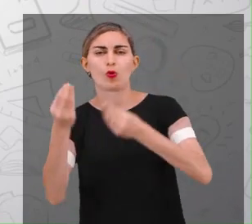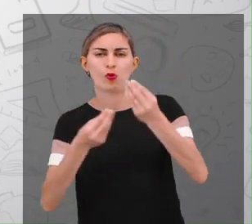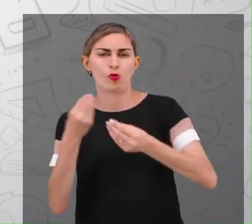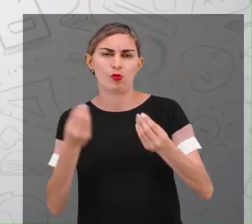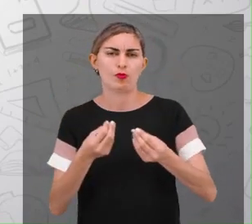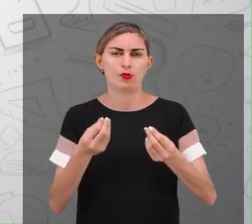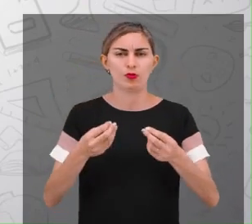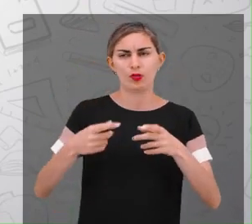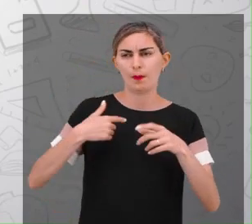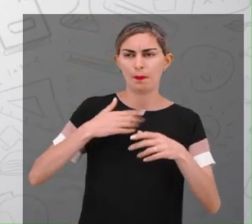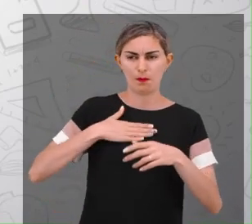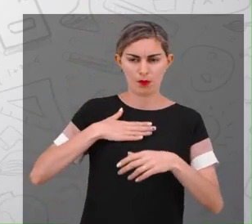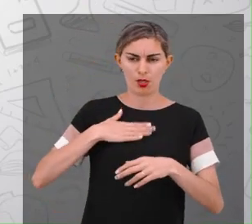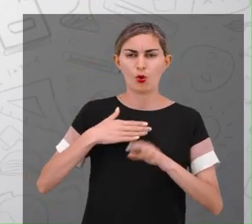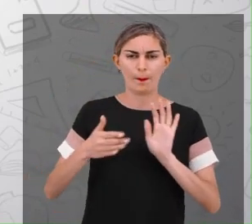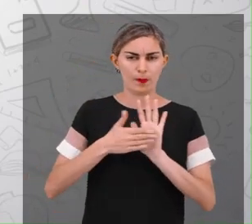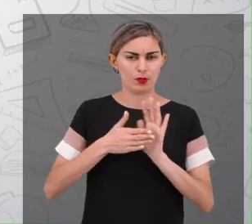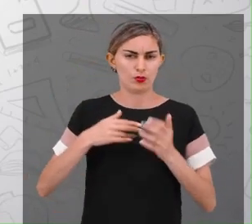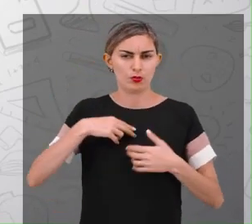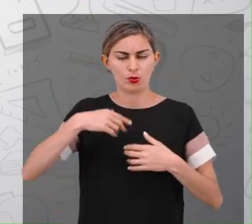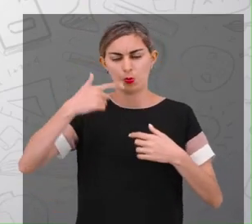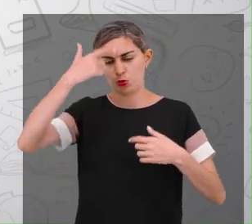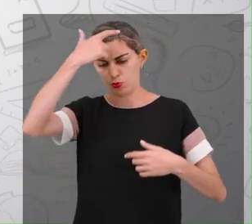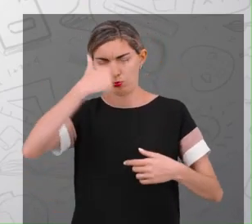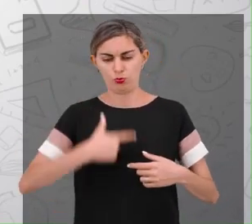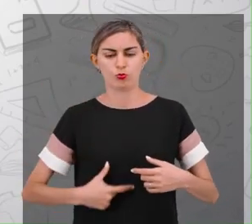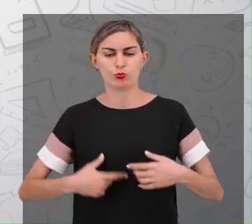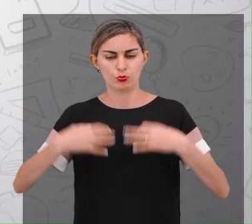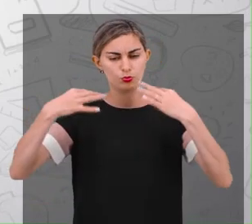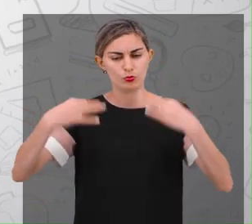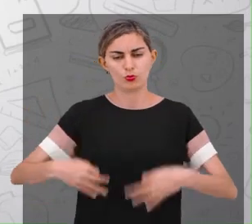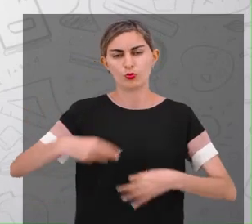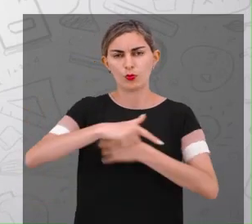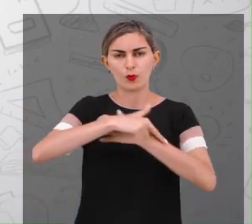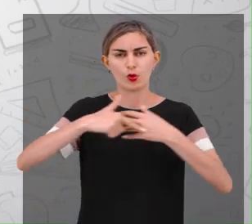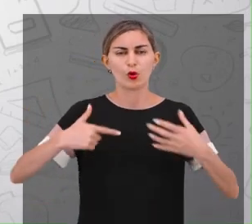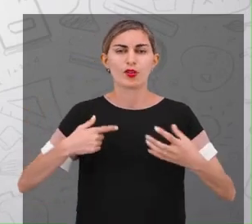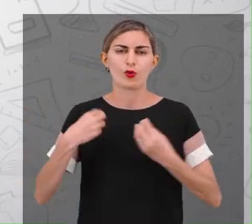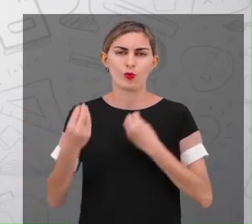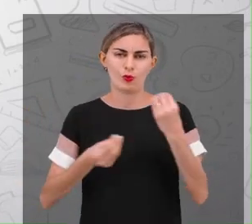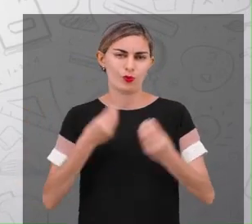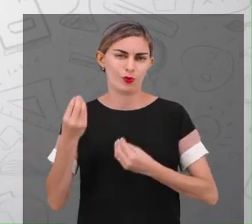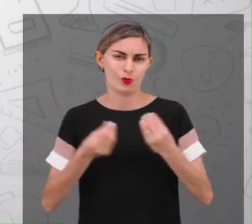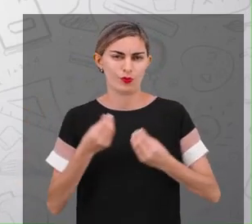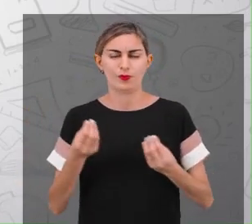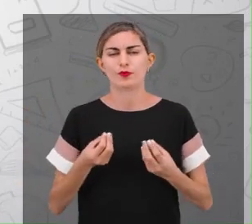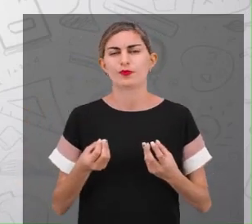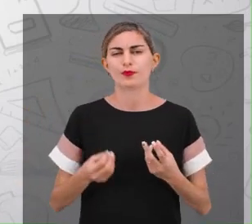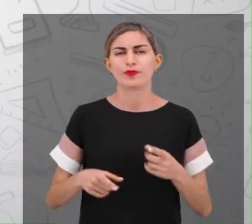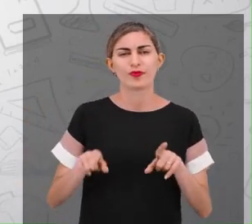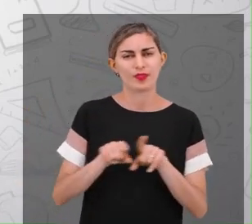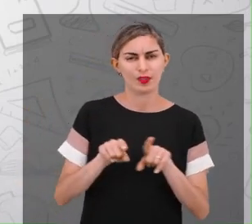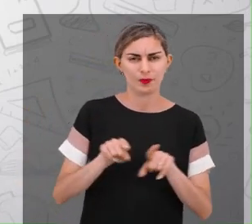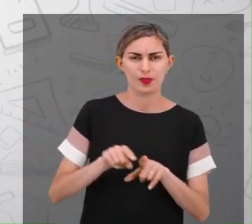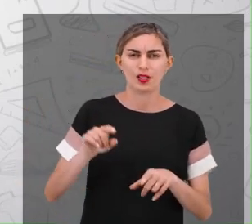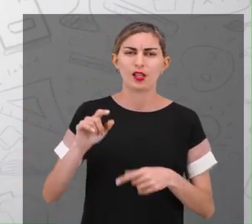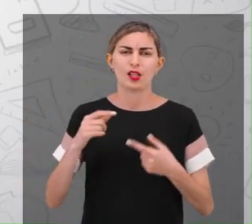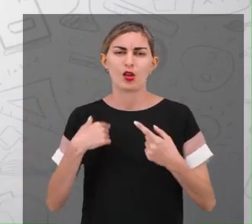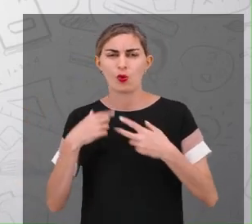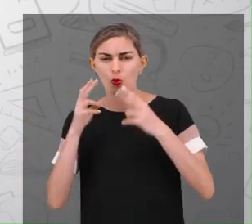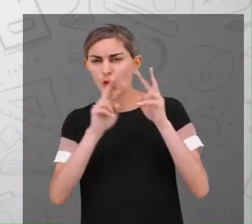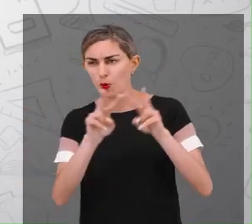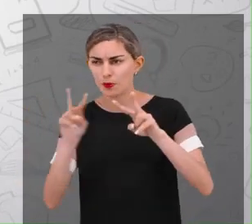conjunto pessoal de padrões morais e a forma como isto interfere em suas vidas e comportamento, tanto quanto